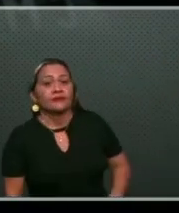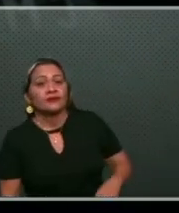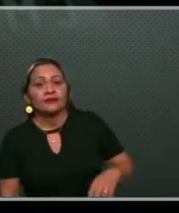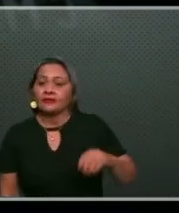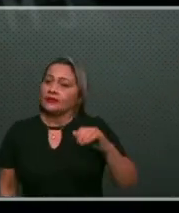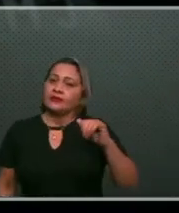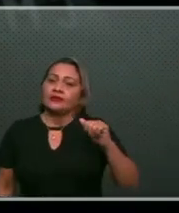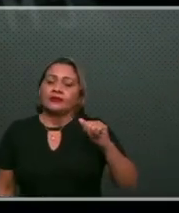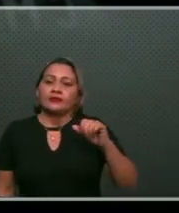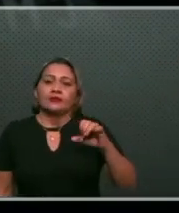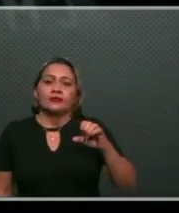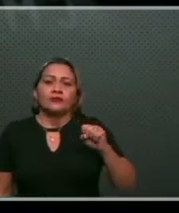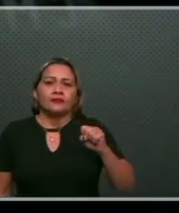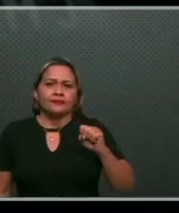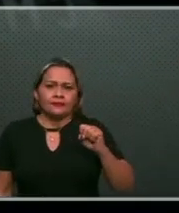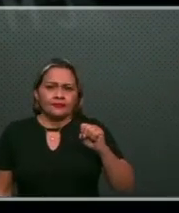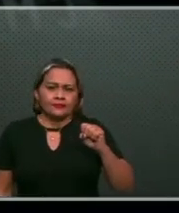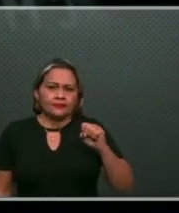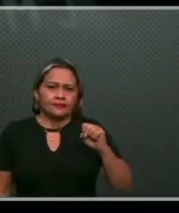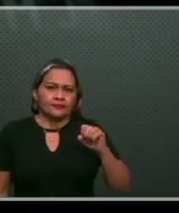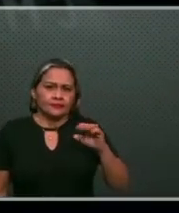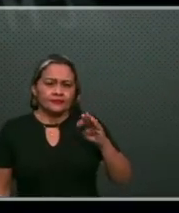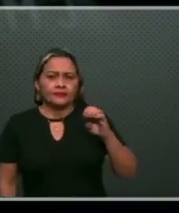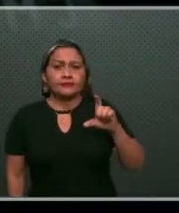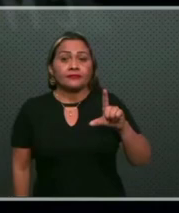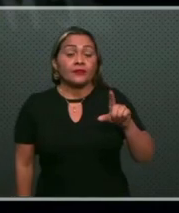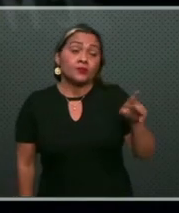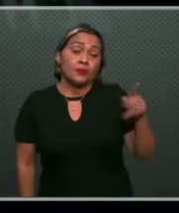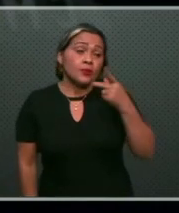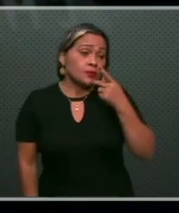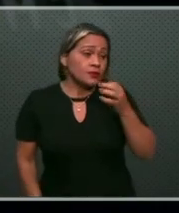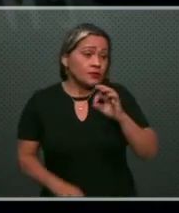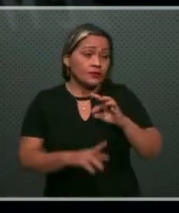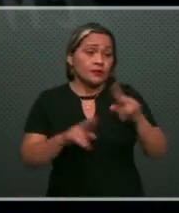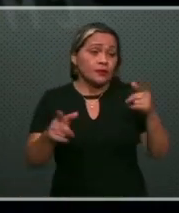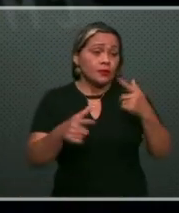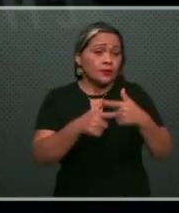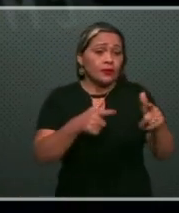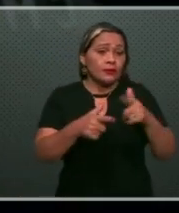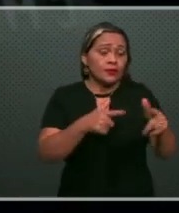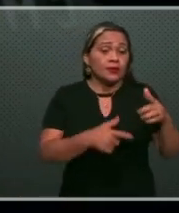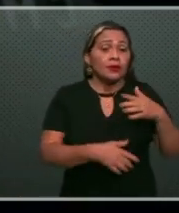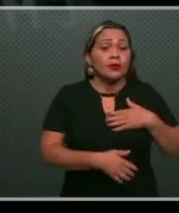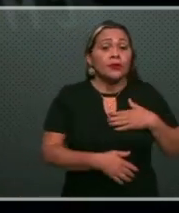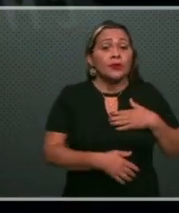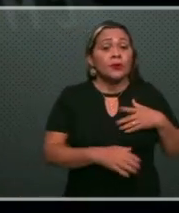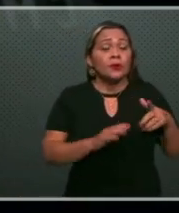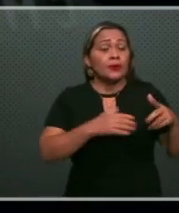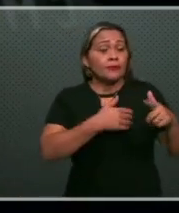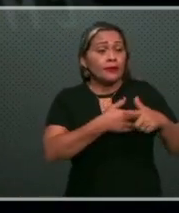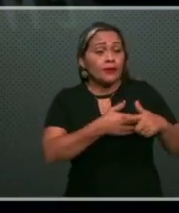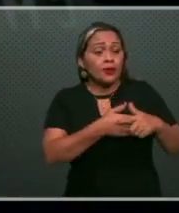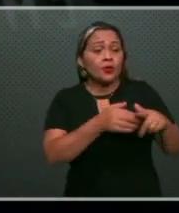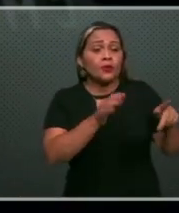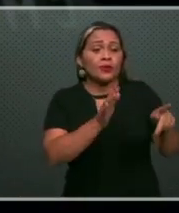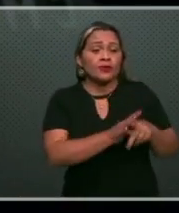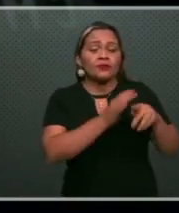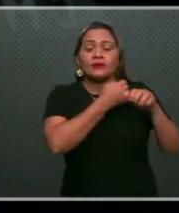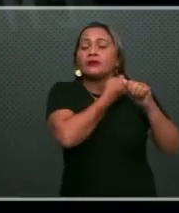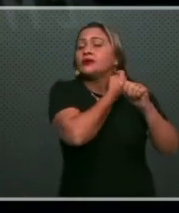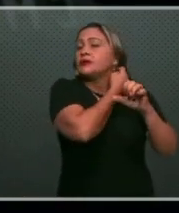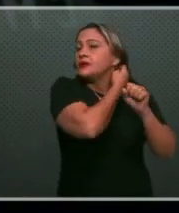o papel da Arbel, Vossa Excelência pode ter opinião diferente, não tem problema nenhum. O que eu estou dizendo é o seguinte, o papel da Arbel é fundamental, porque esse projeto